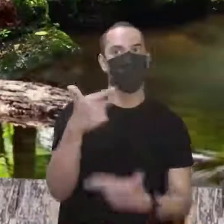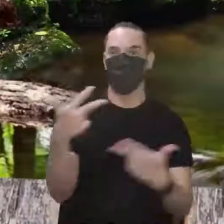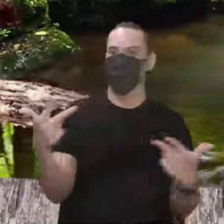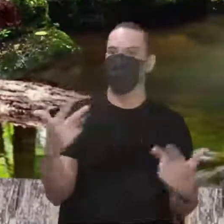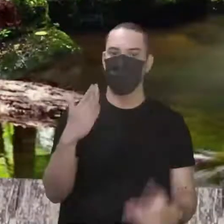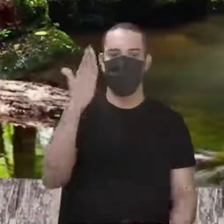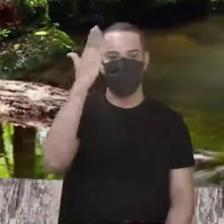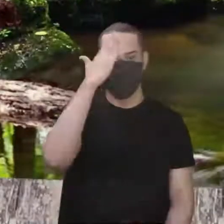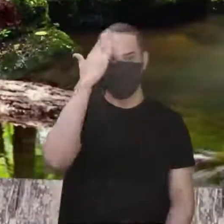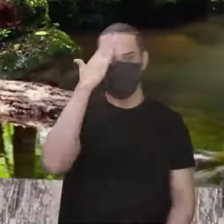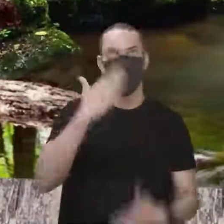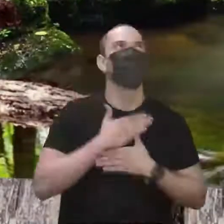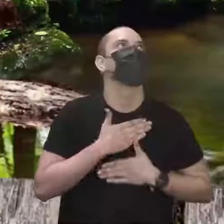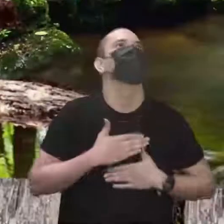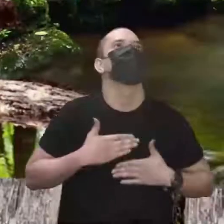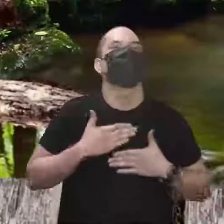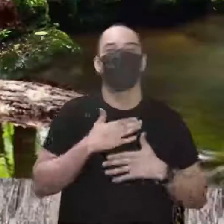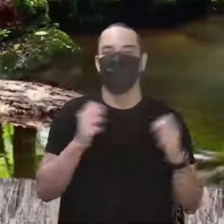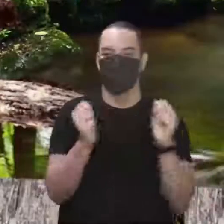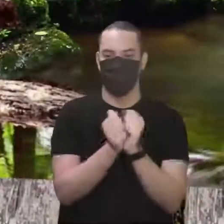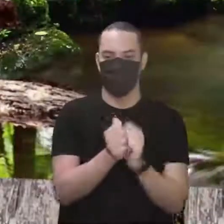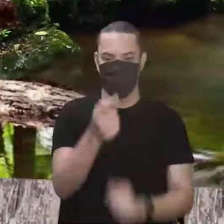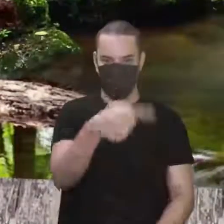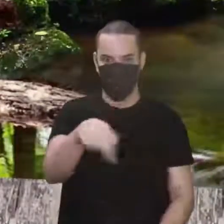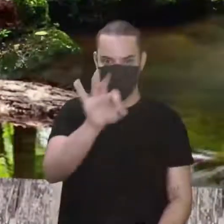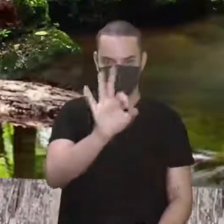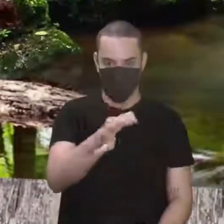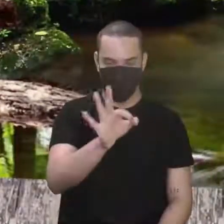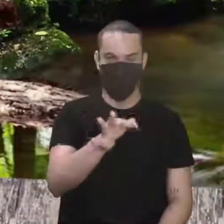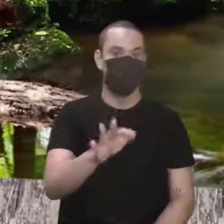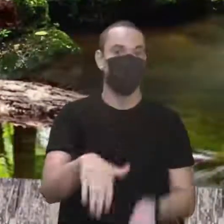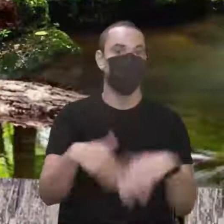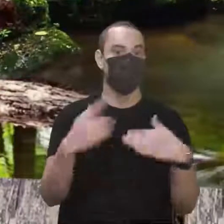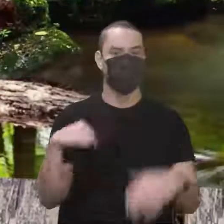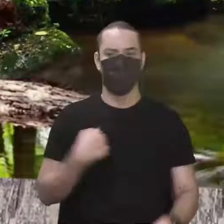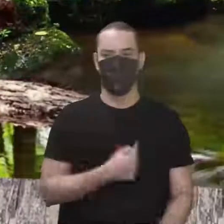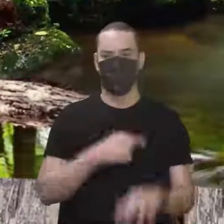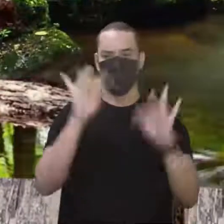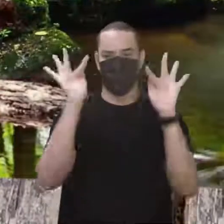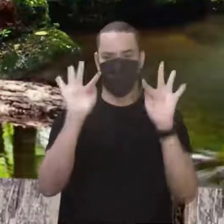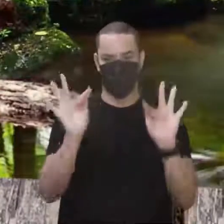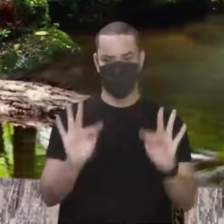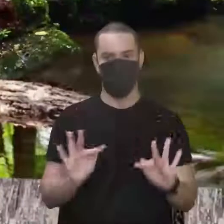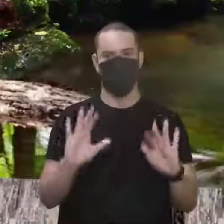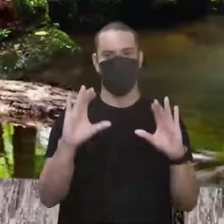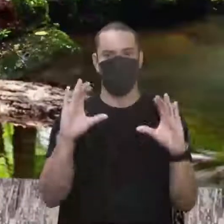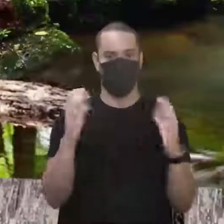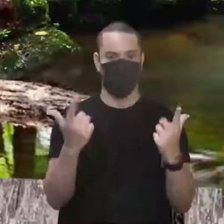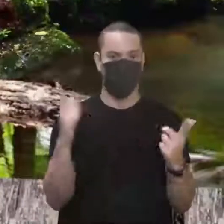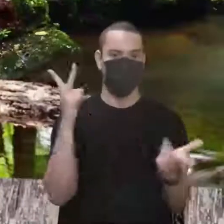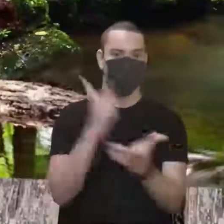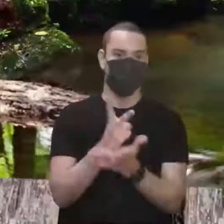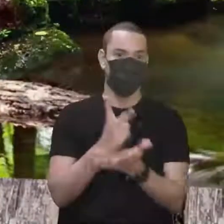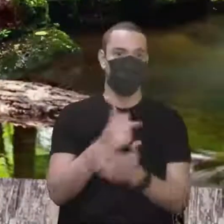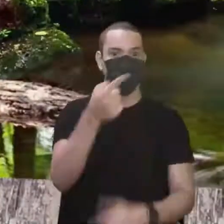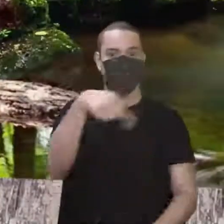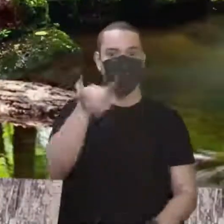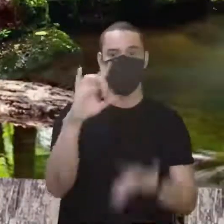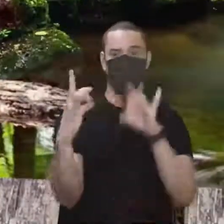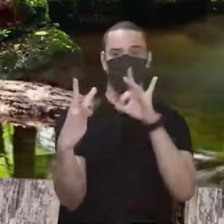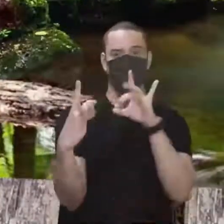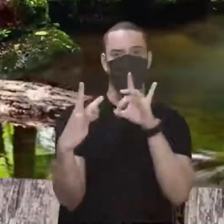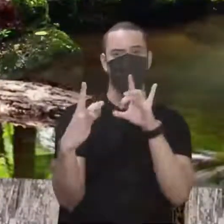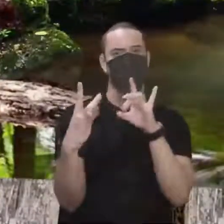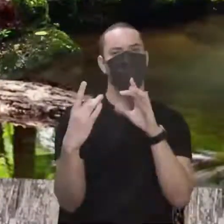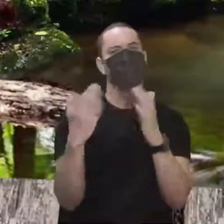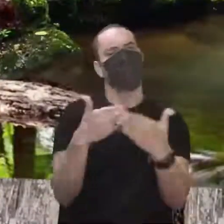que é um enorme prazer estar aqui com você, tá bom? A gente fica muito feliz, obviamente, cada vez que a gente ouve algum feedback de vocês,